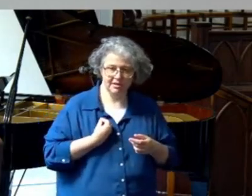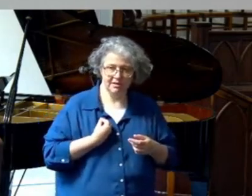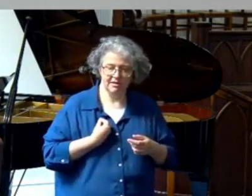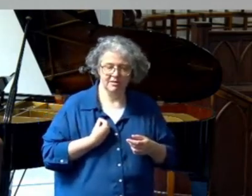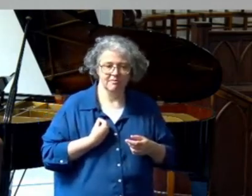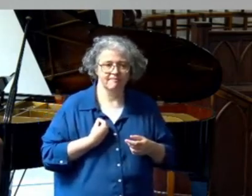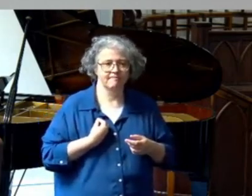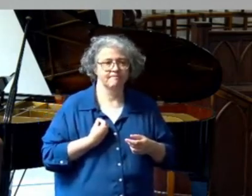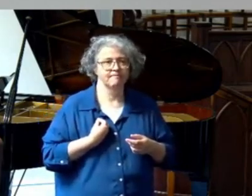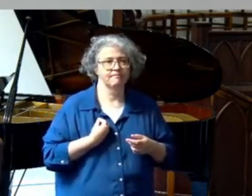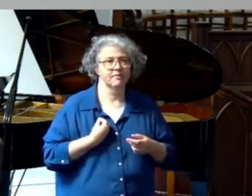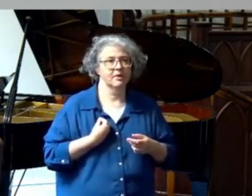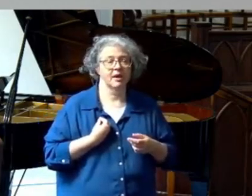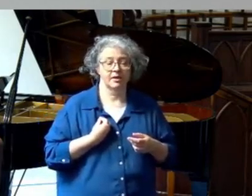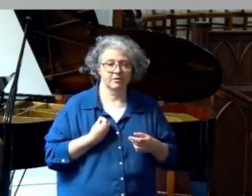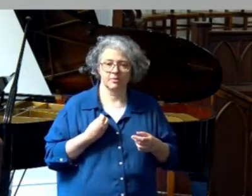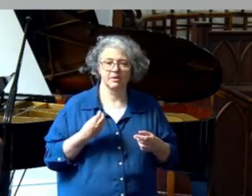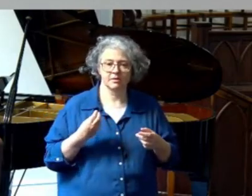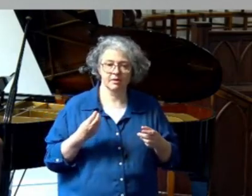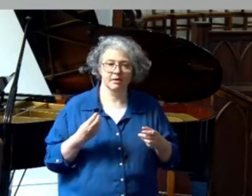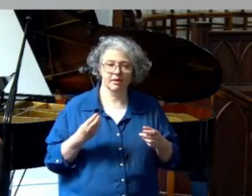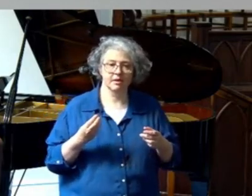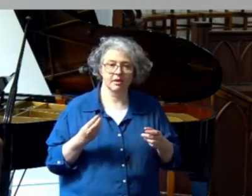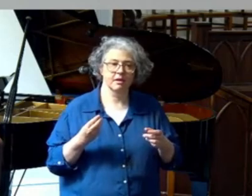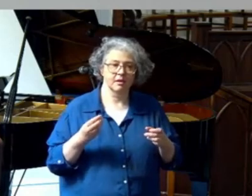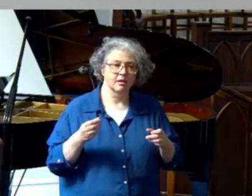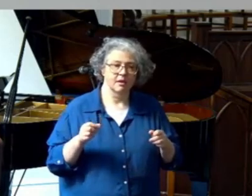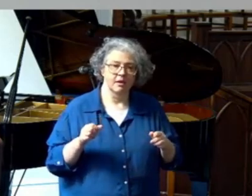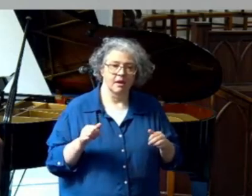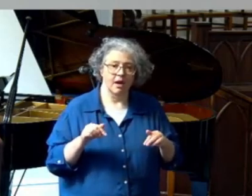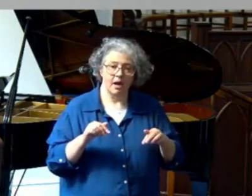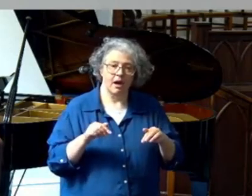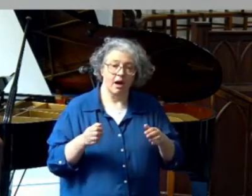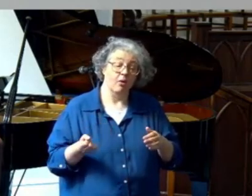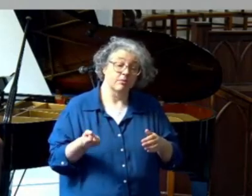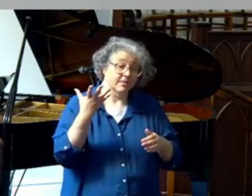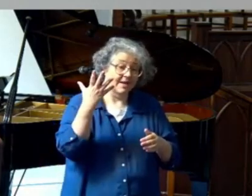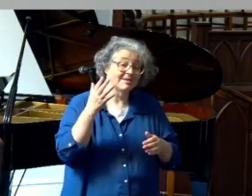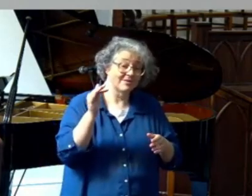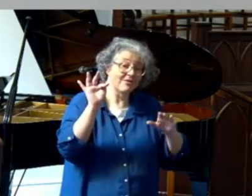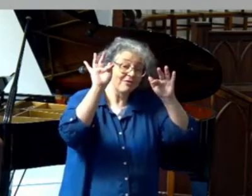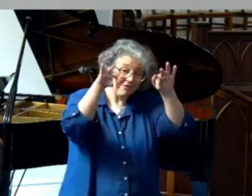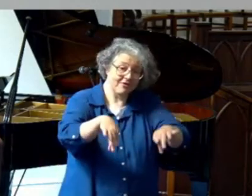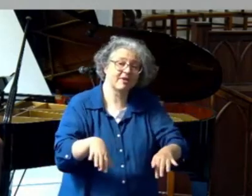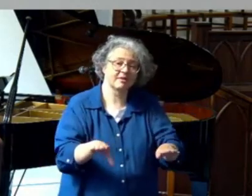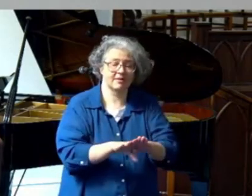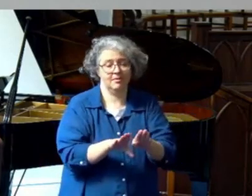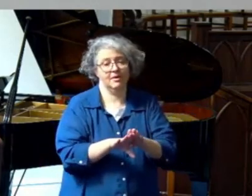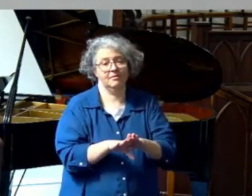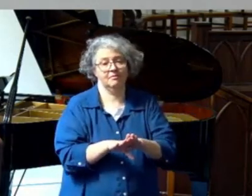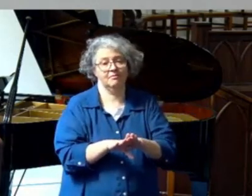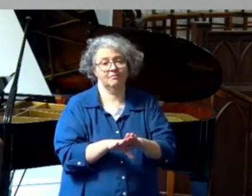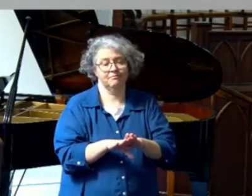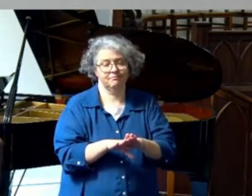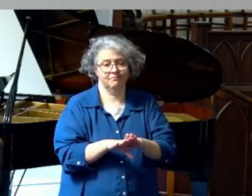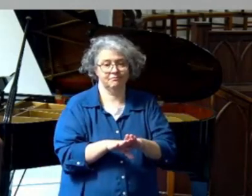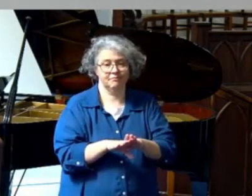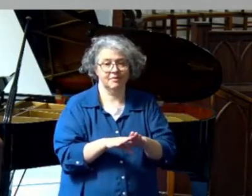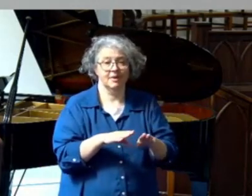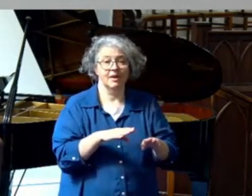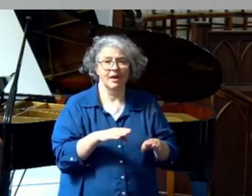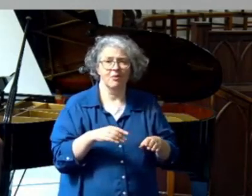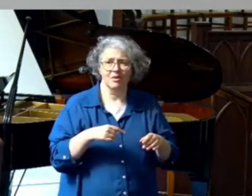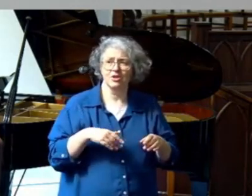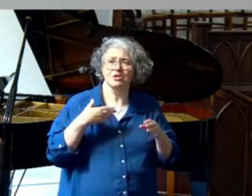situações de enfermidades, por enfermidades difíceis. E então, no meio das enfermidades, elas conversam com Deus de uma maneira que